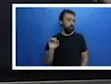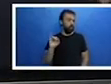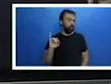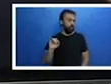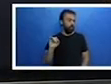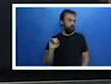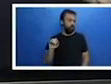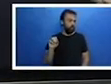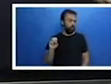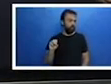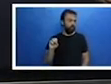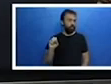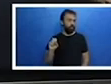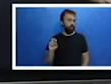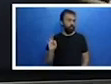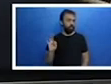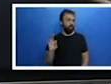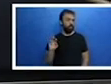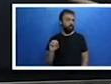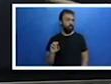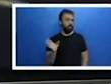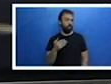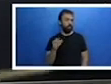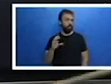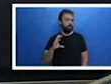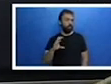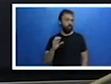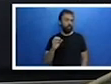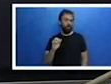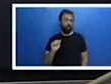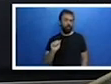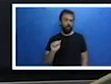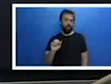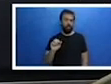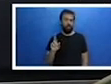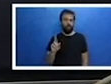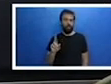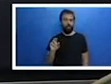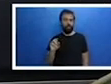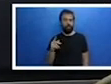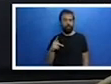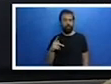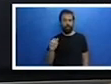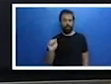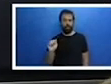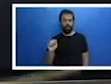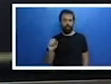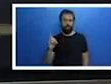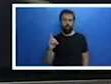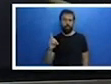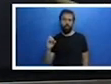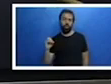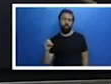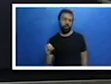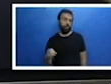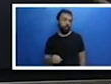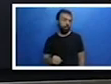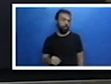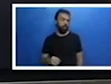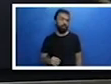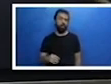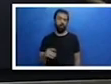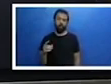ginasta a realizar esse salto. Na ginástica, quando o atleta ele é a primeira pessoa a realizar esse movimento, ela tem a chance